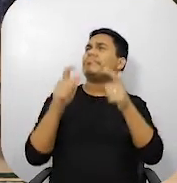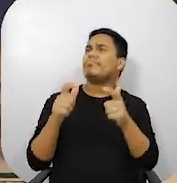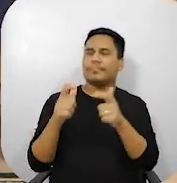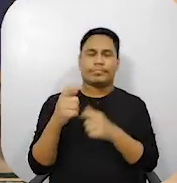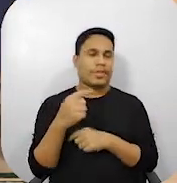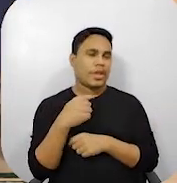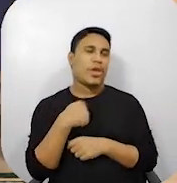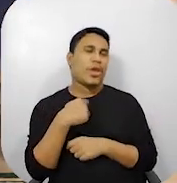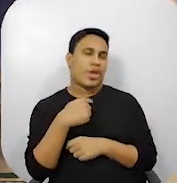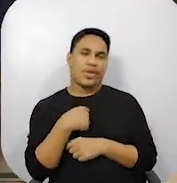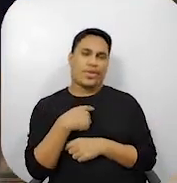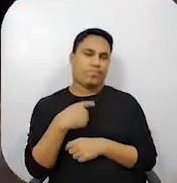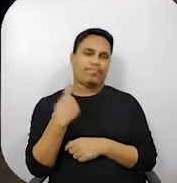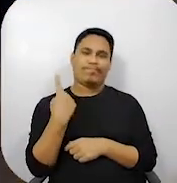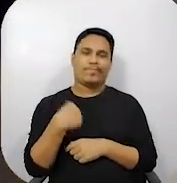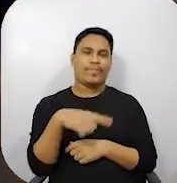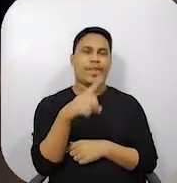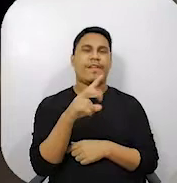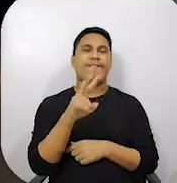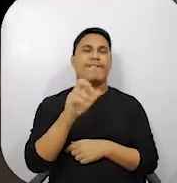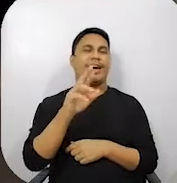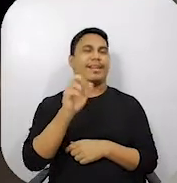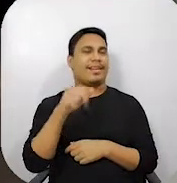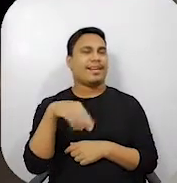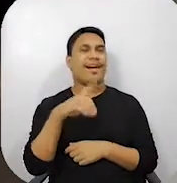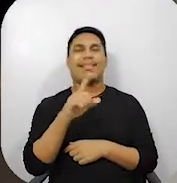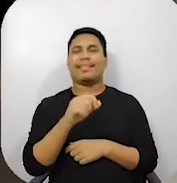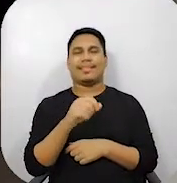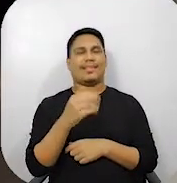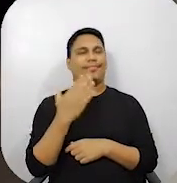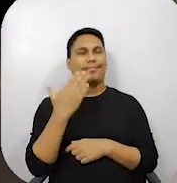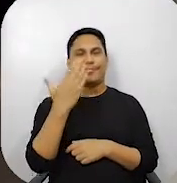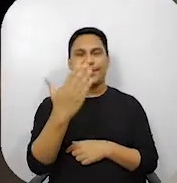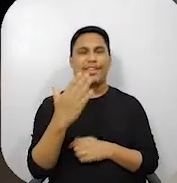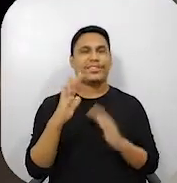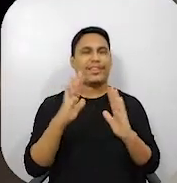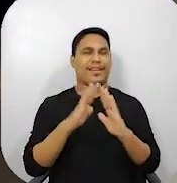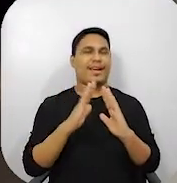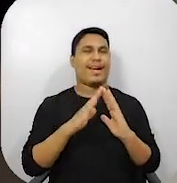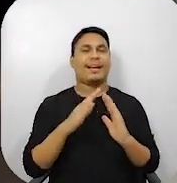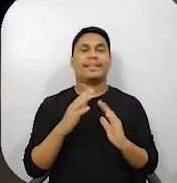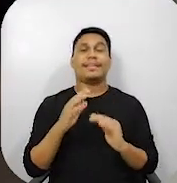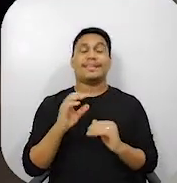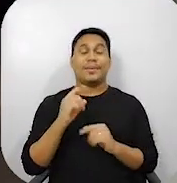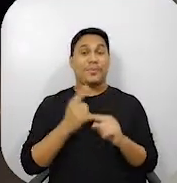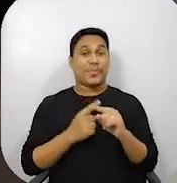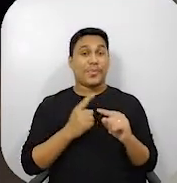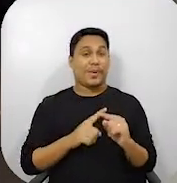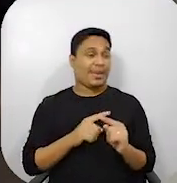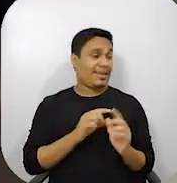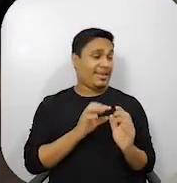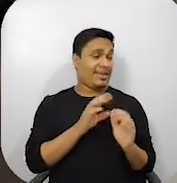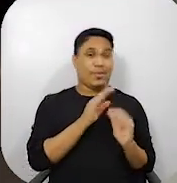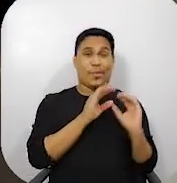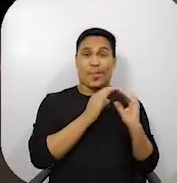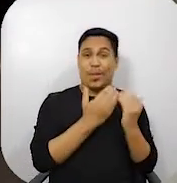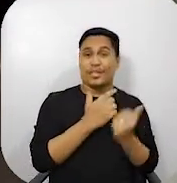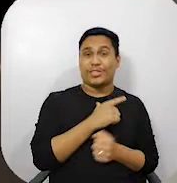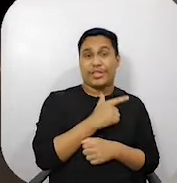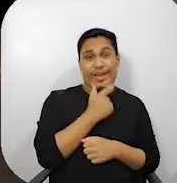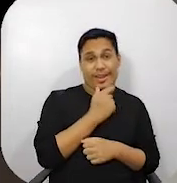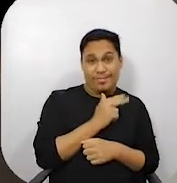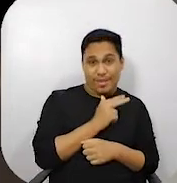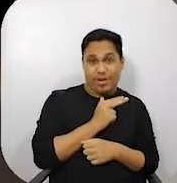varanda eu arranjava sabe lá no do próprio escritório que além desse quarto de esse sua biblioteca lá